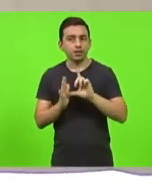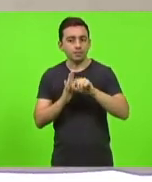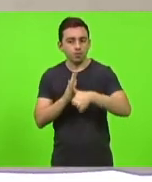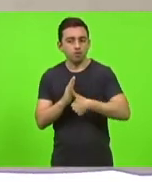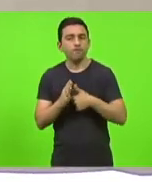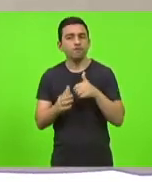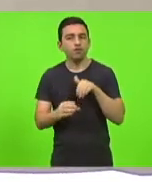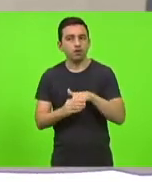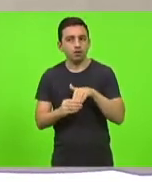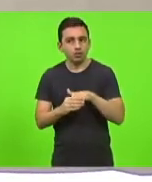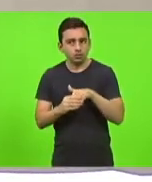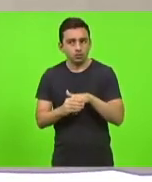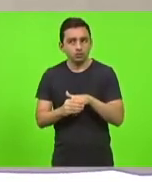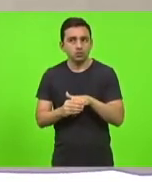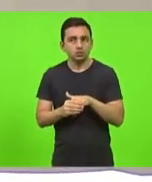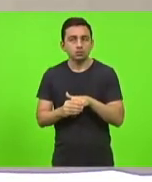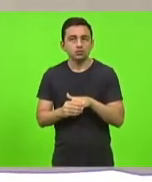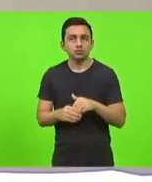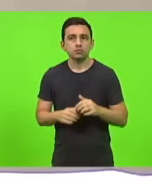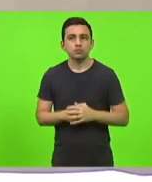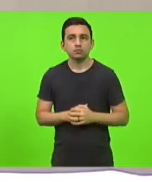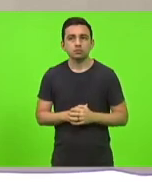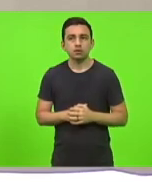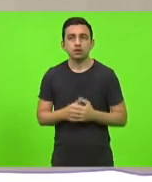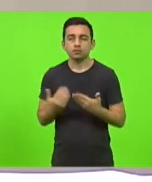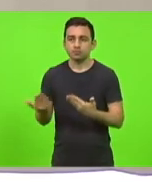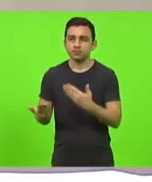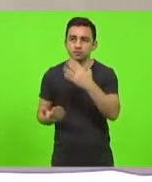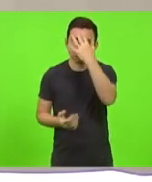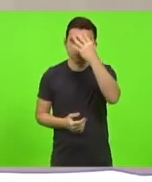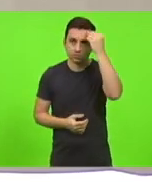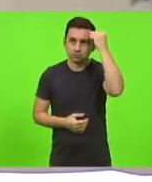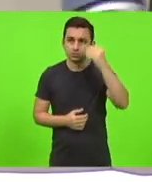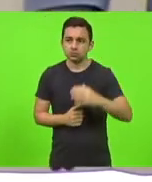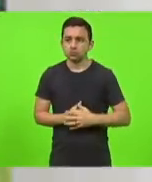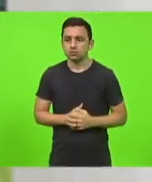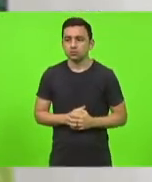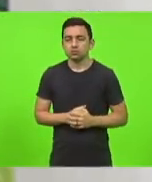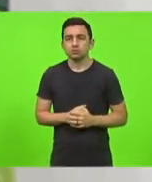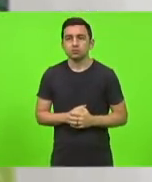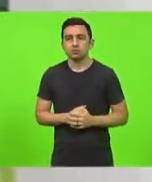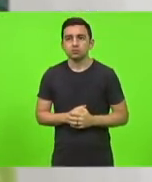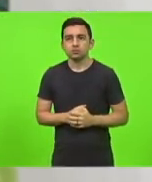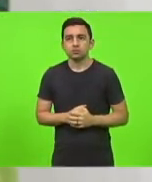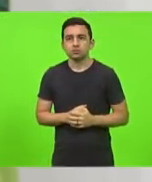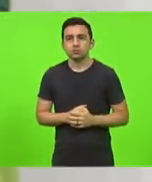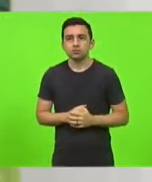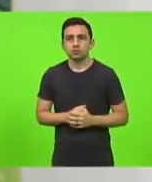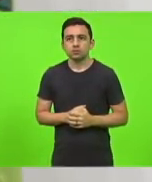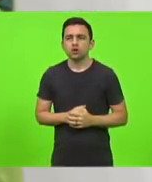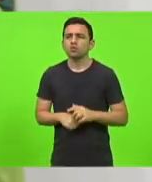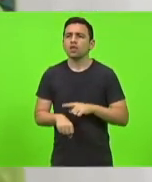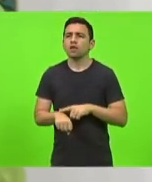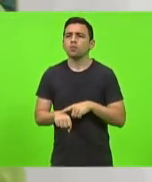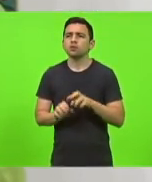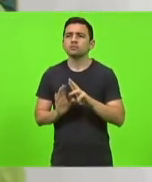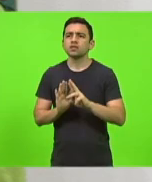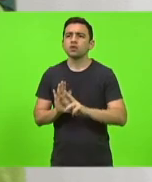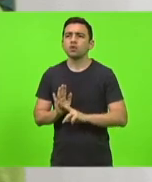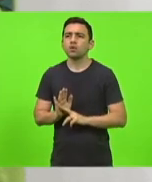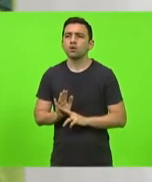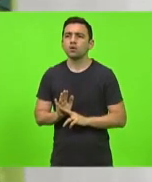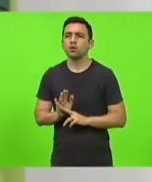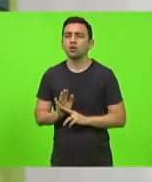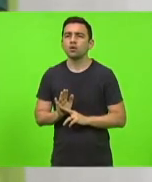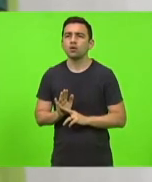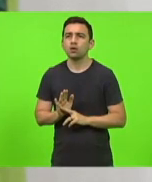apreciarmos o projeto original. Com a palavra, deputada Luciane Carminati. Presidente, qual é o tempo regimental? Vossa